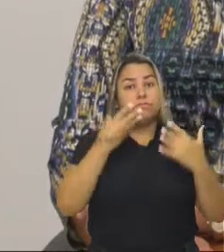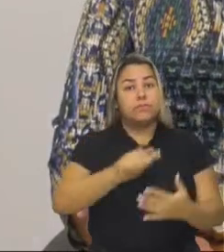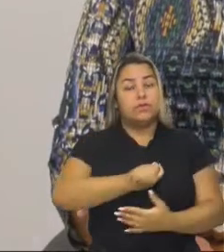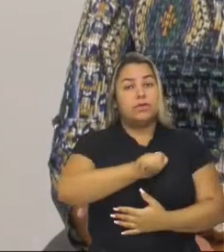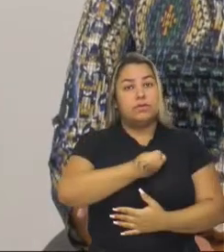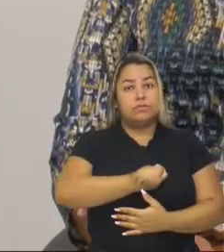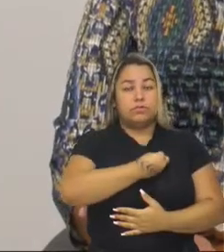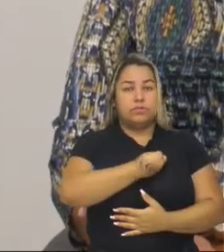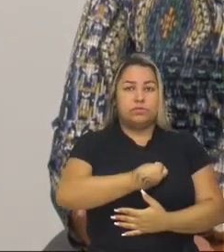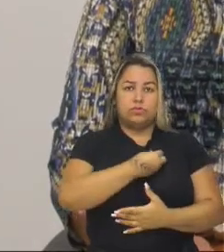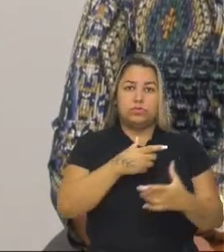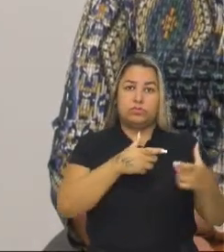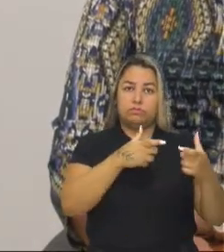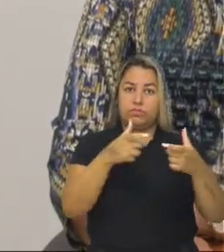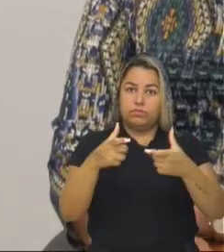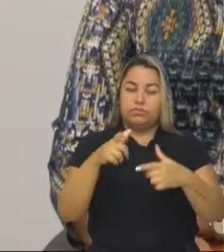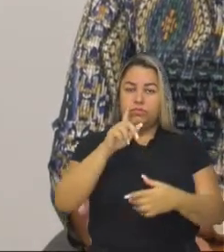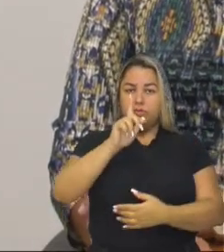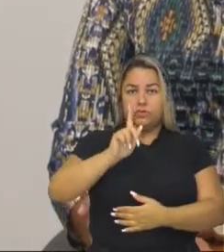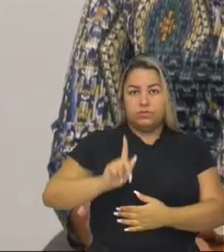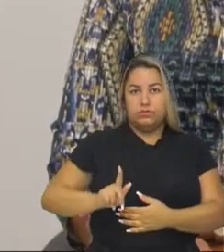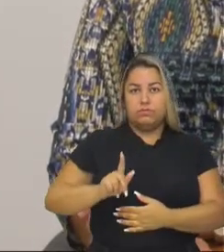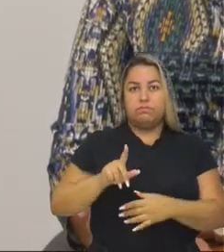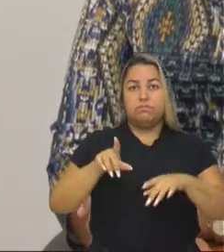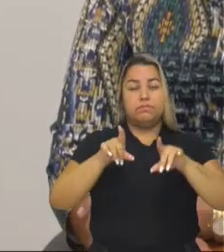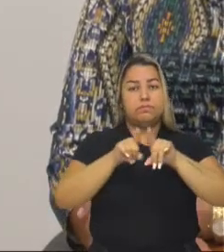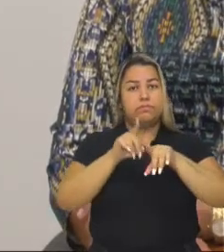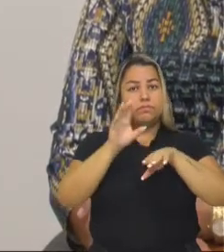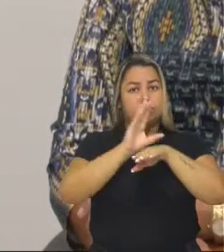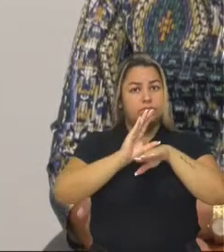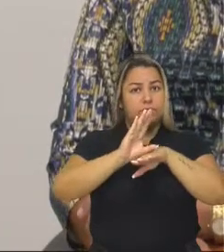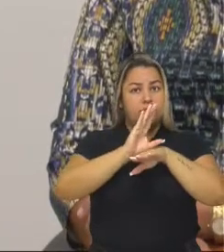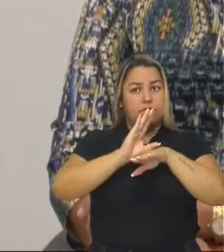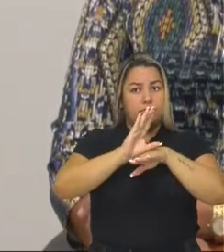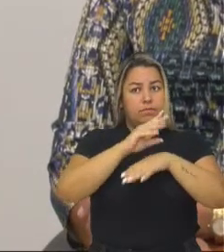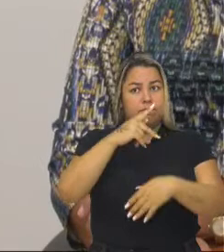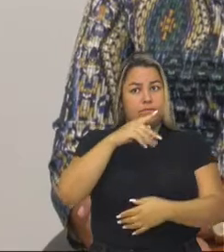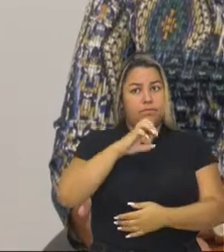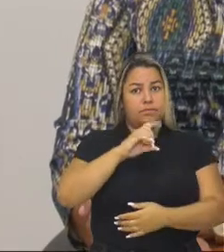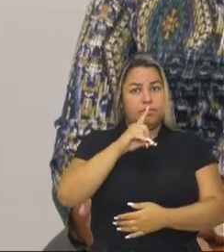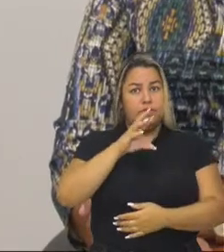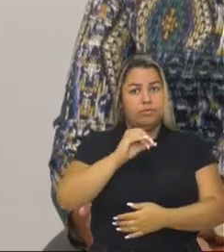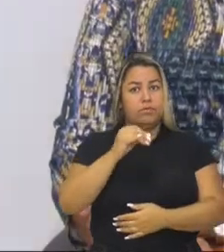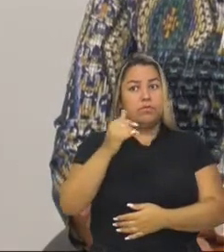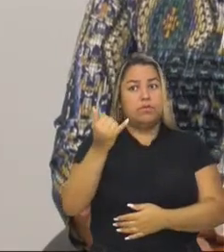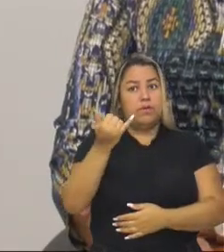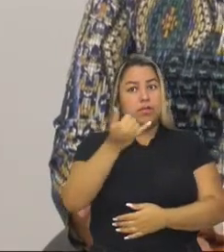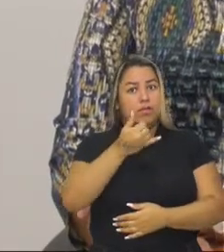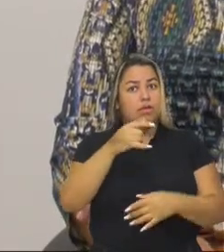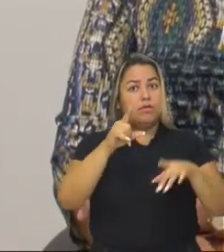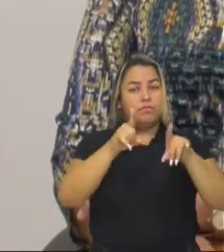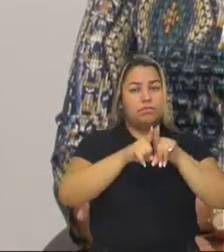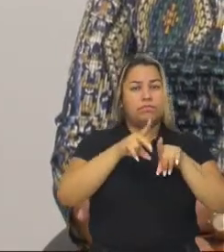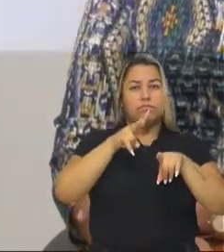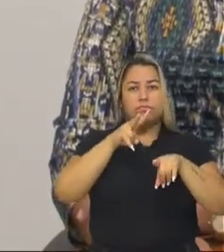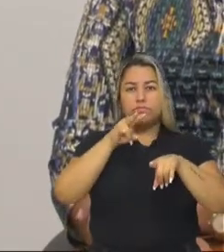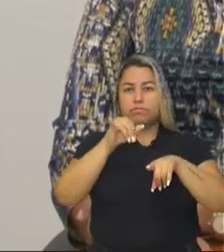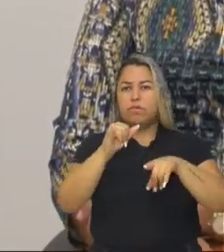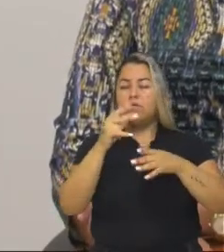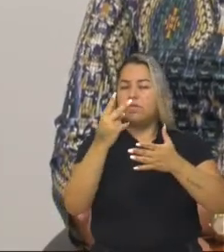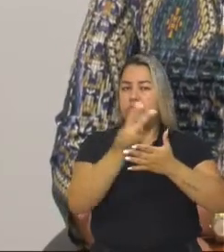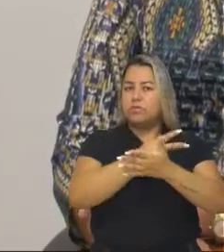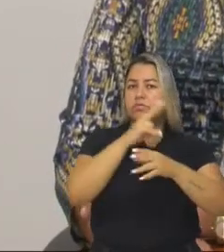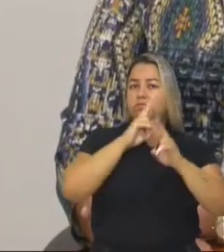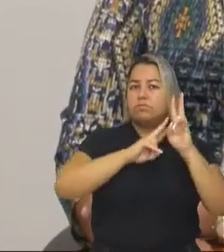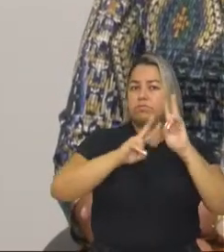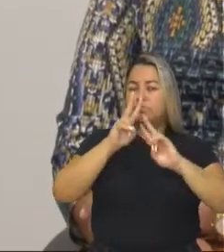esse lugar de também ser gestão, de também ser sistema conselhos. Como o Pedro falou, 5 anos atrás, a gente vai virando meio tia, vai vendo as coisas acontecendo.